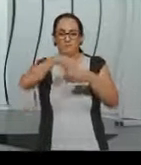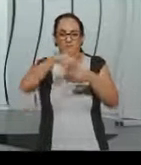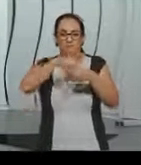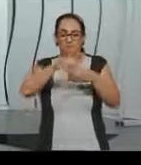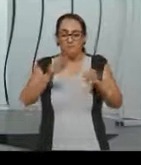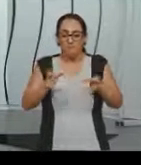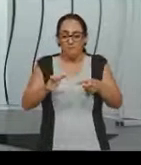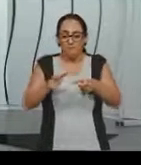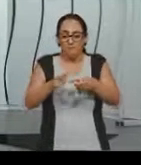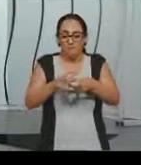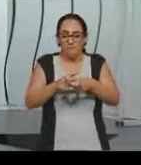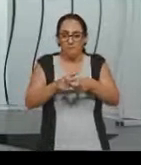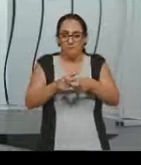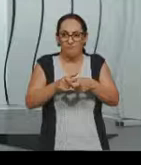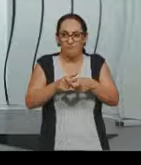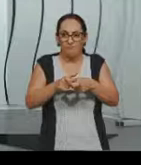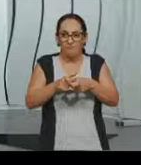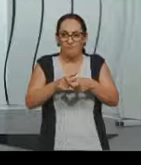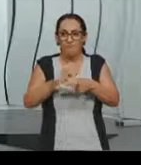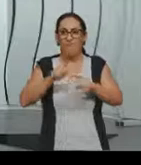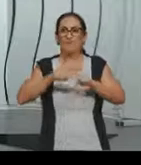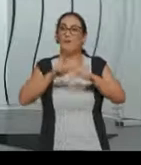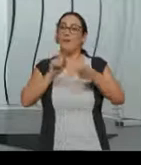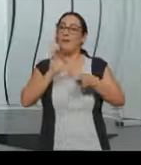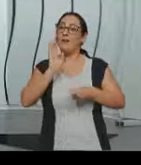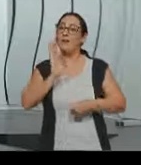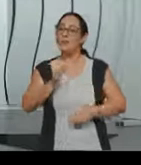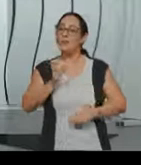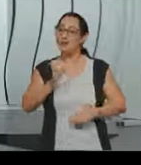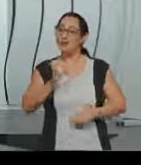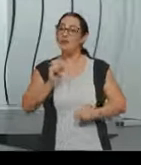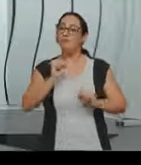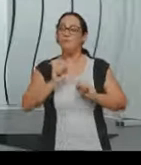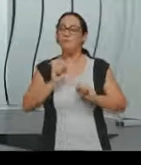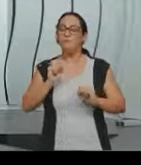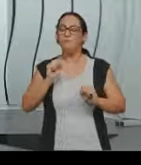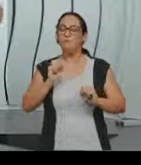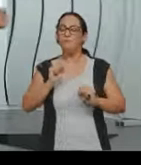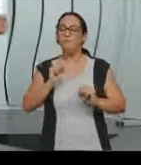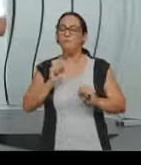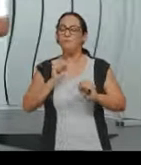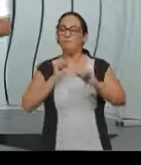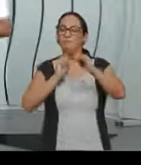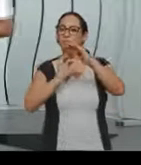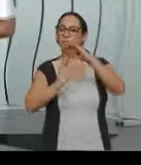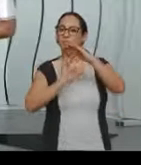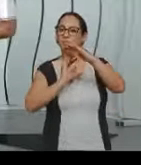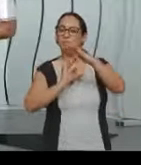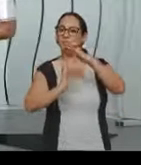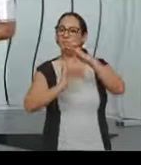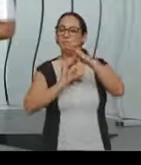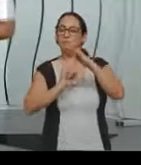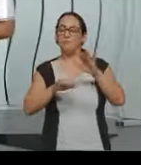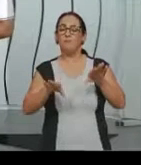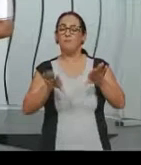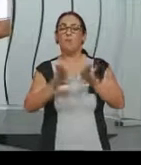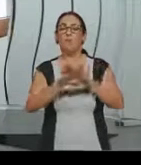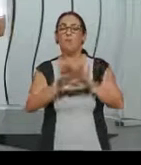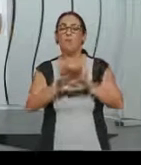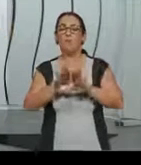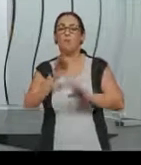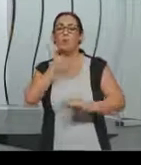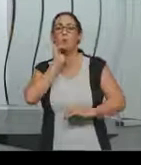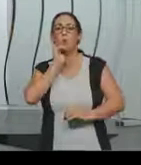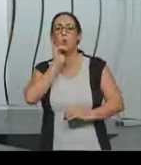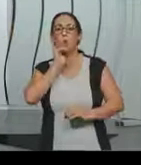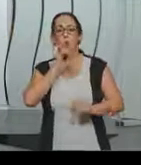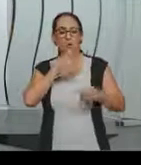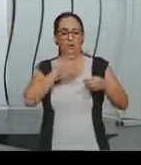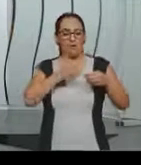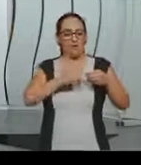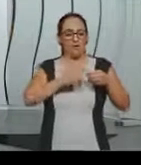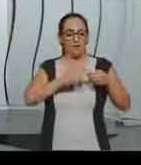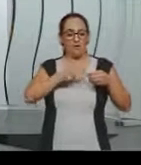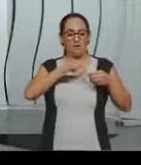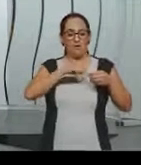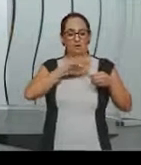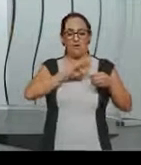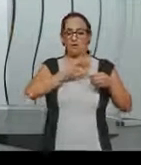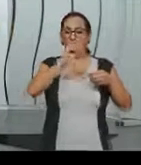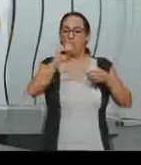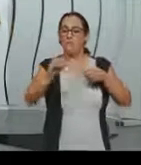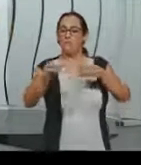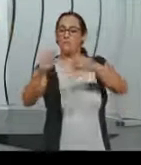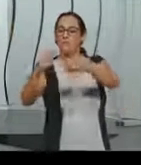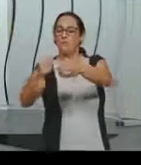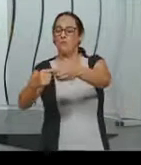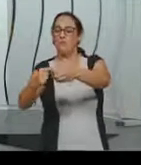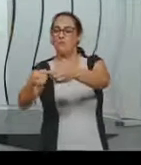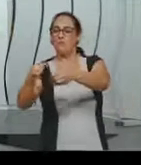pequeno. Só que a gente já pode considerar isso um tipo de migração, tá? Entre cidades, por exemplo, não é? A gente tem a questão daquela pessoa